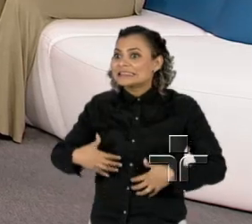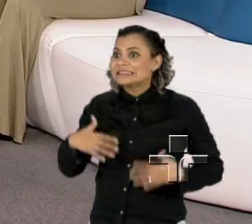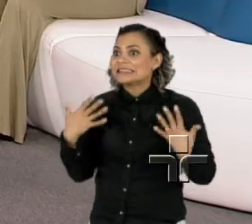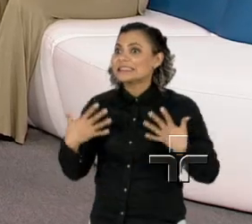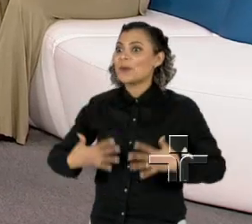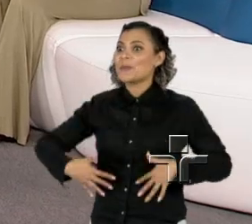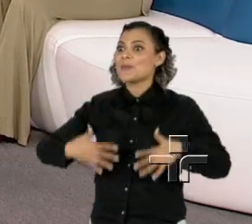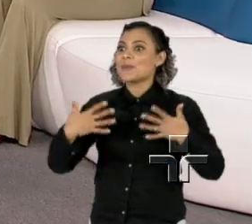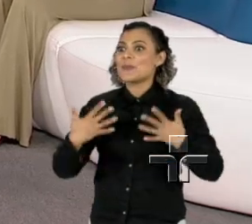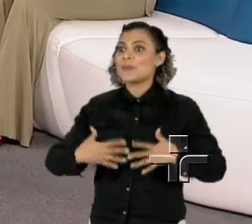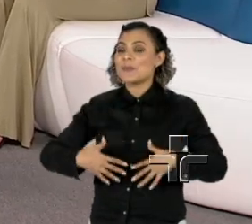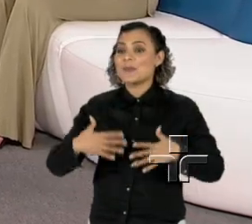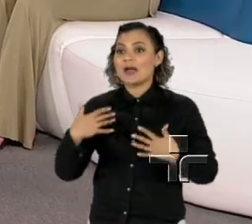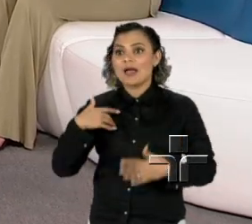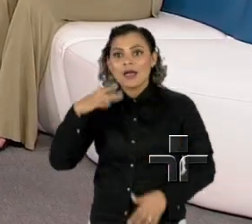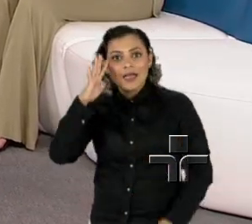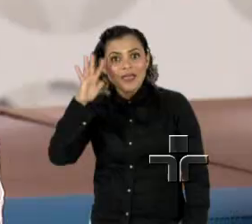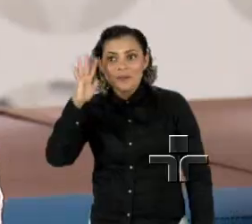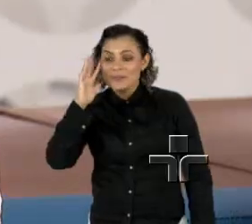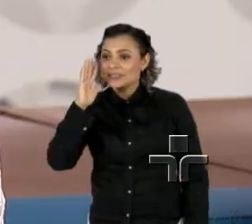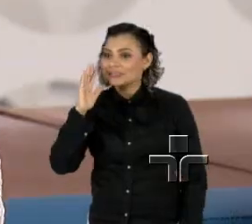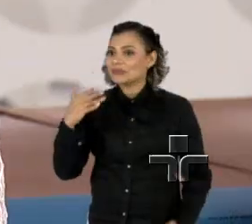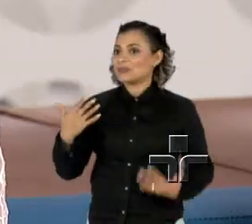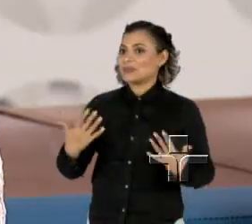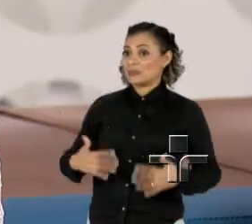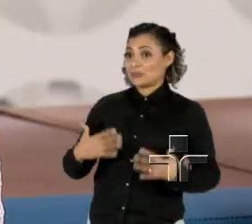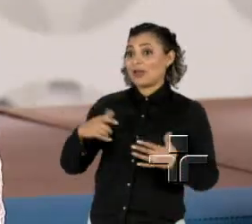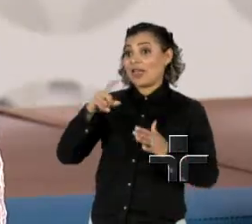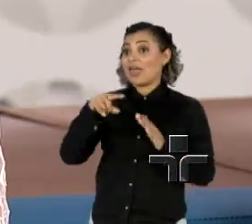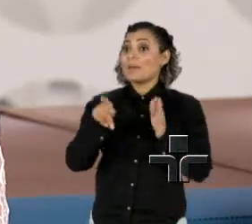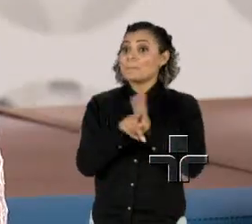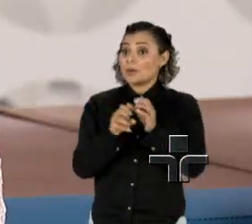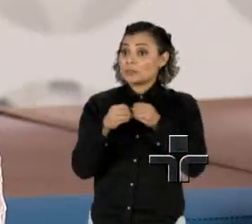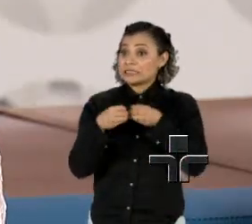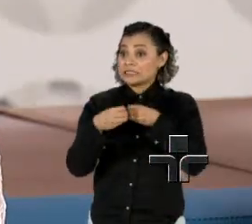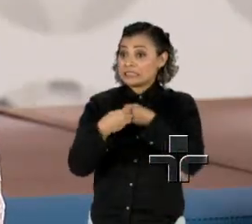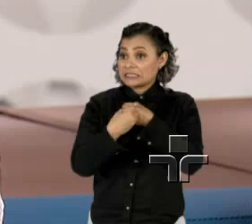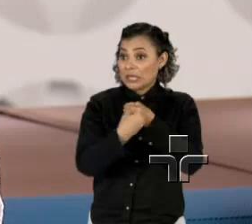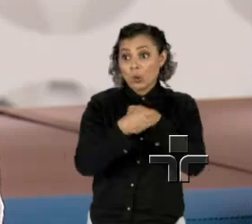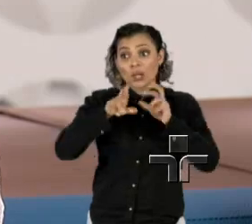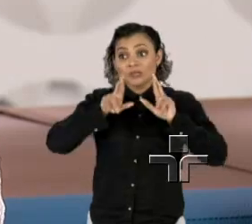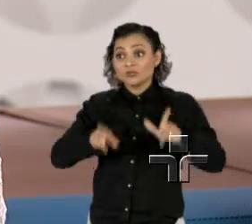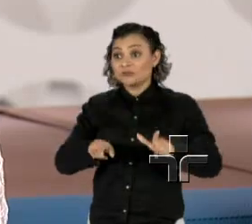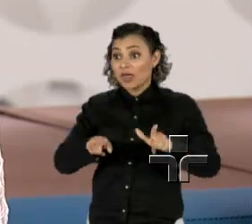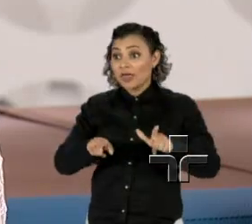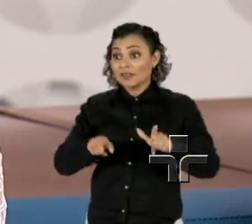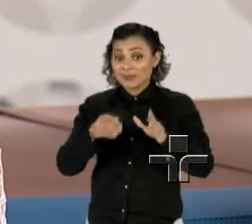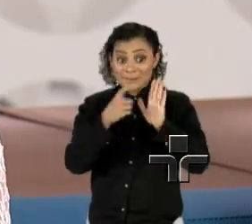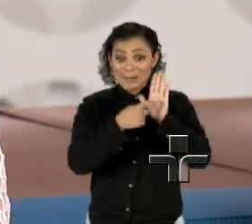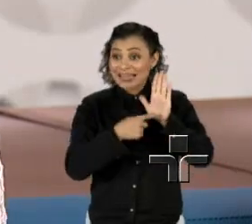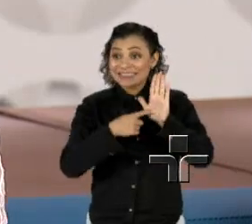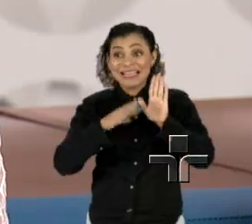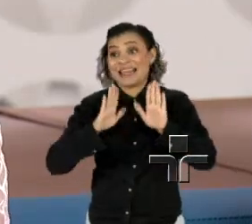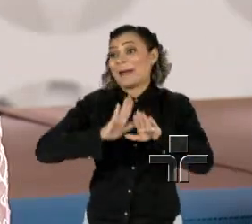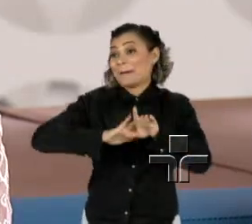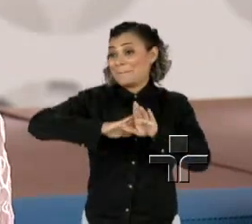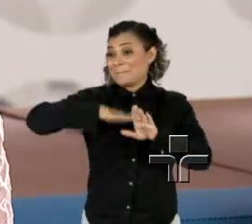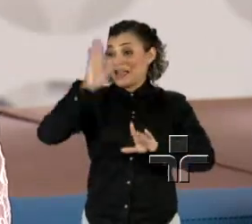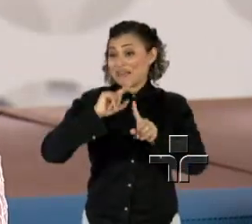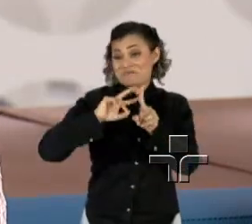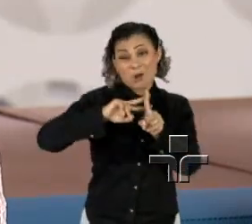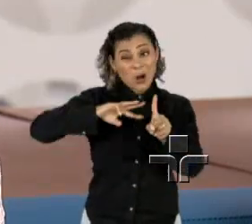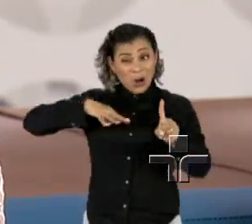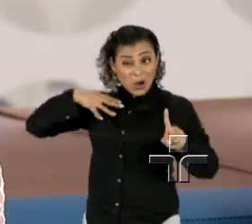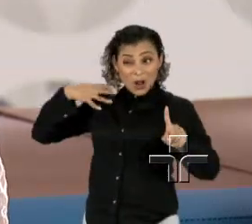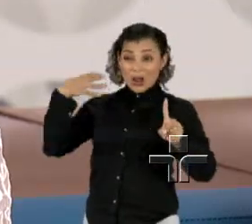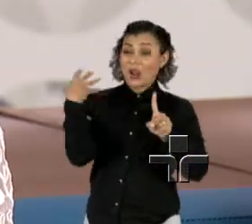é quase uma vez e meia mais o número de células que nós temos no nosso corpo. Uhum. Então, as bactérias, elas convivem com a